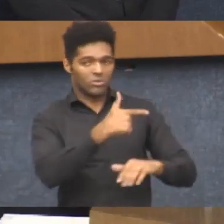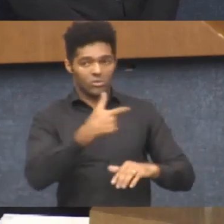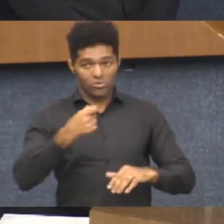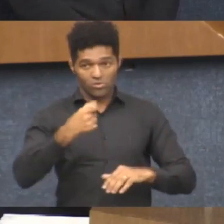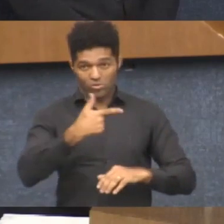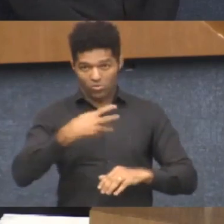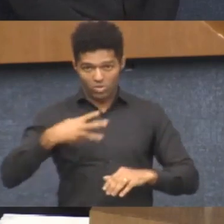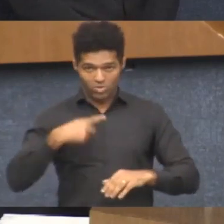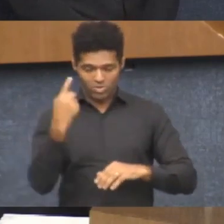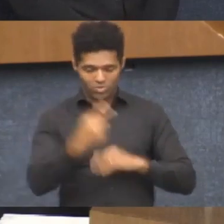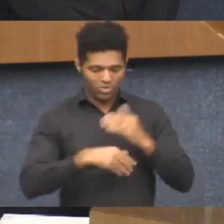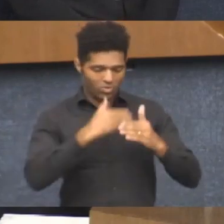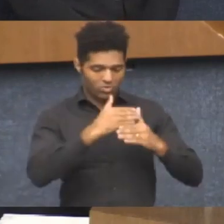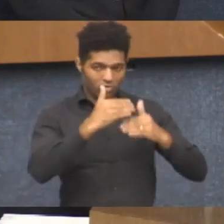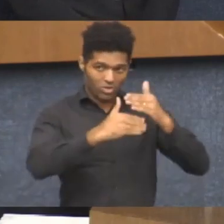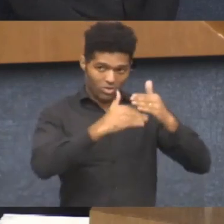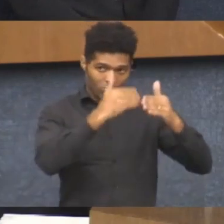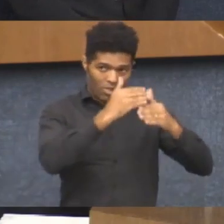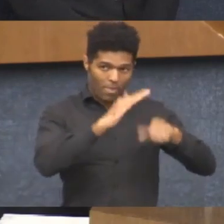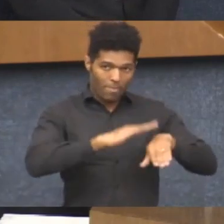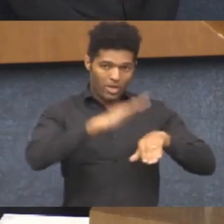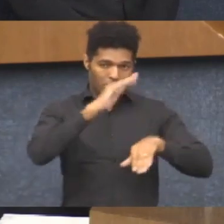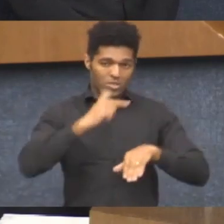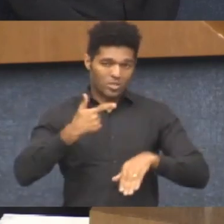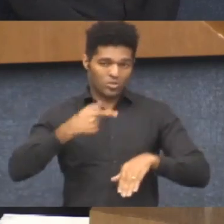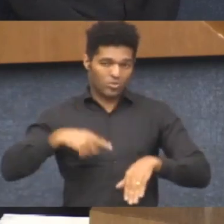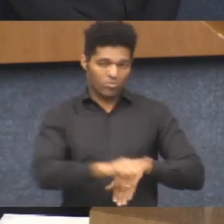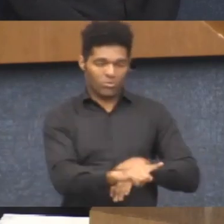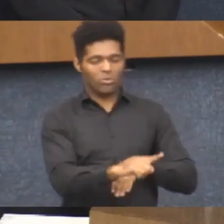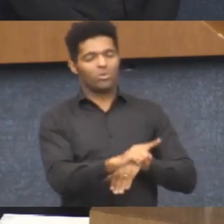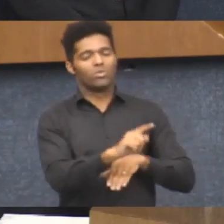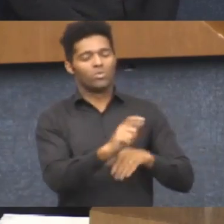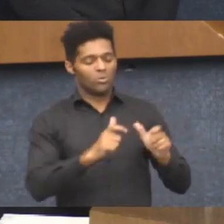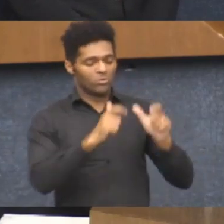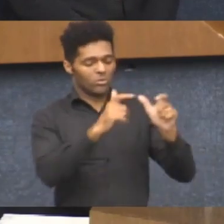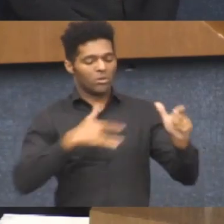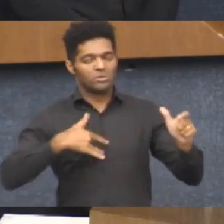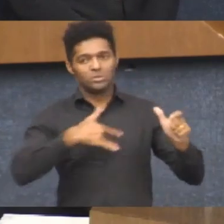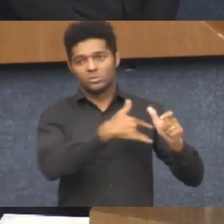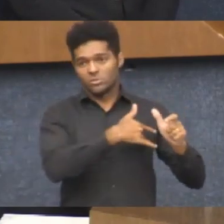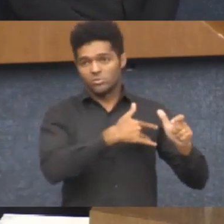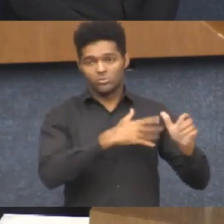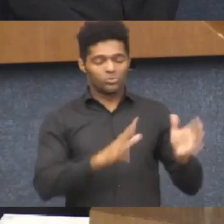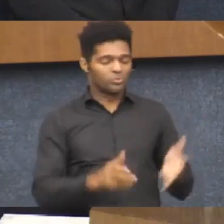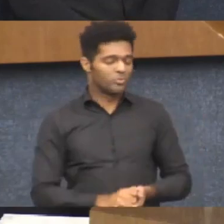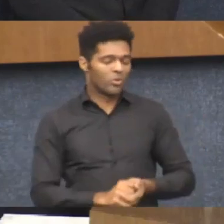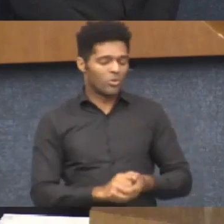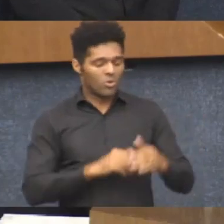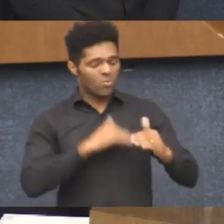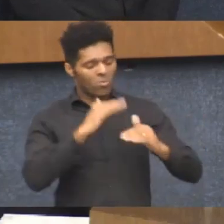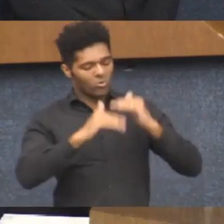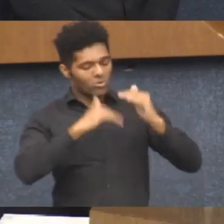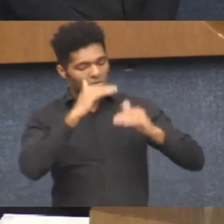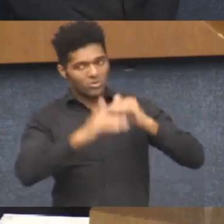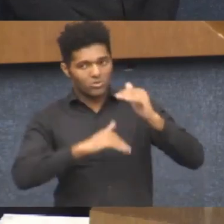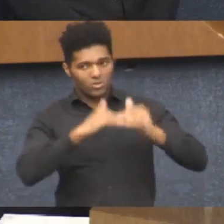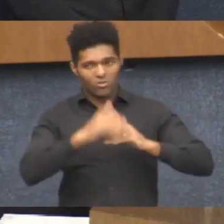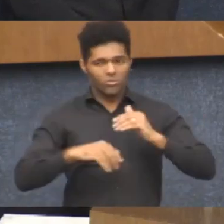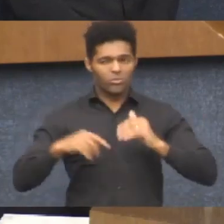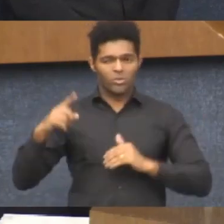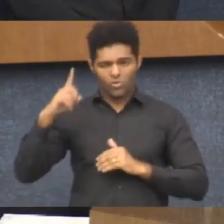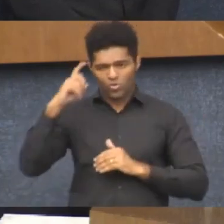novas 7 unidades básicas de saúde. Então, foi um processo que foi muito longo, muito demorado, mas que eu